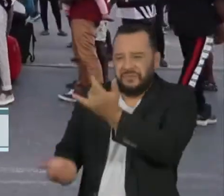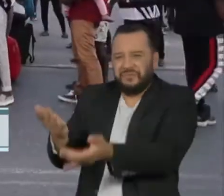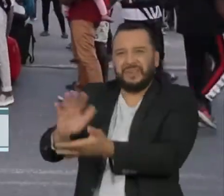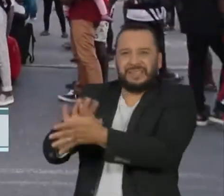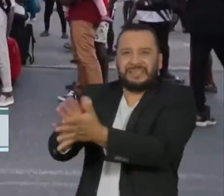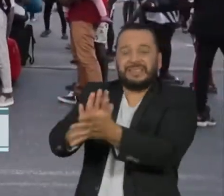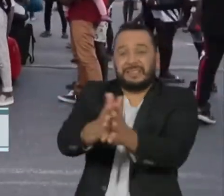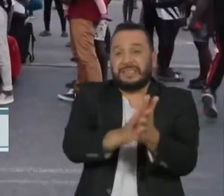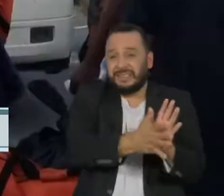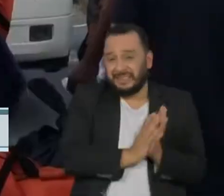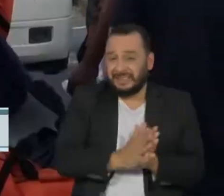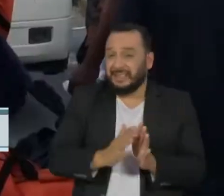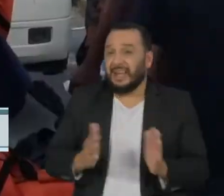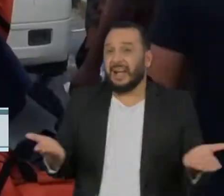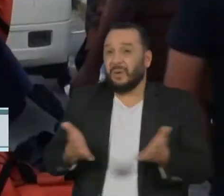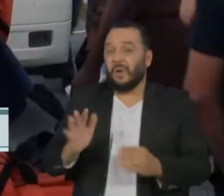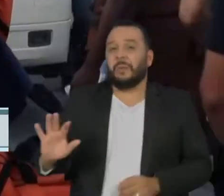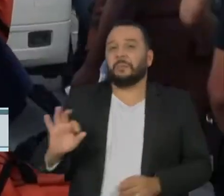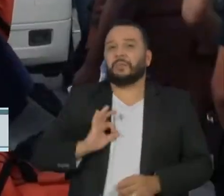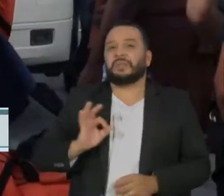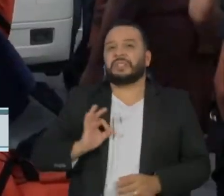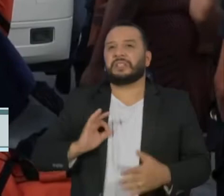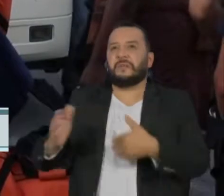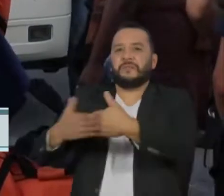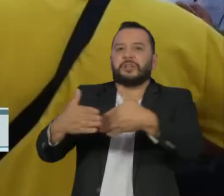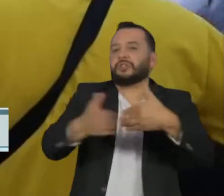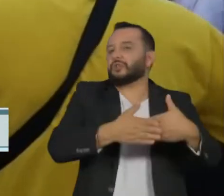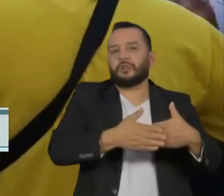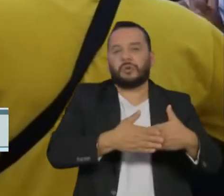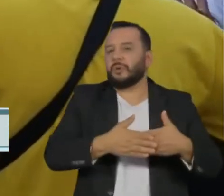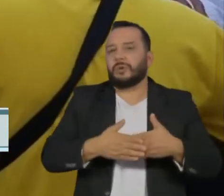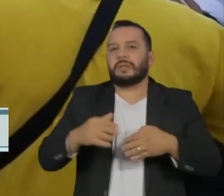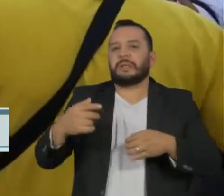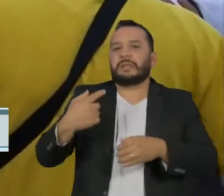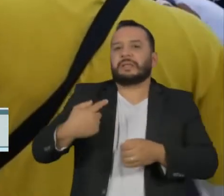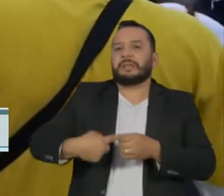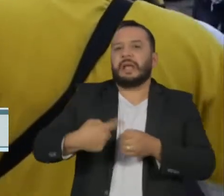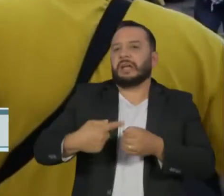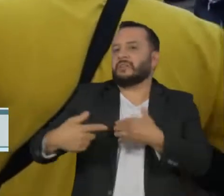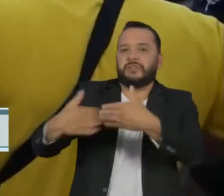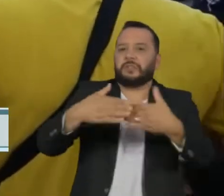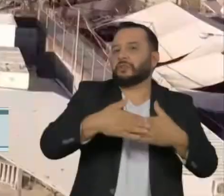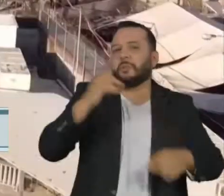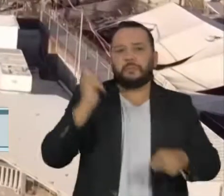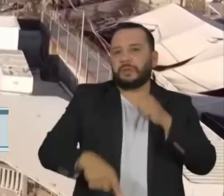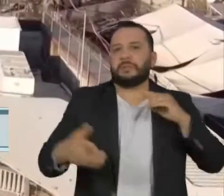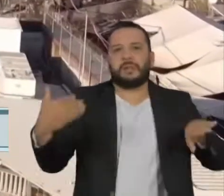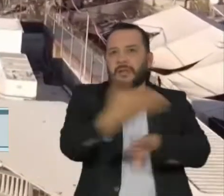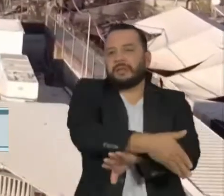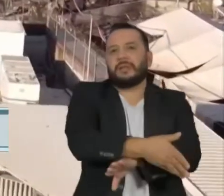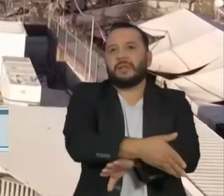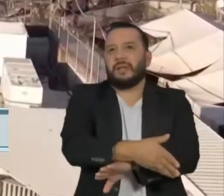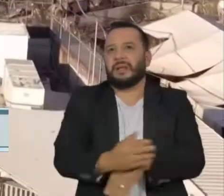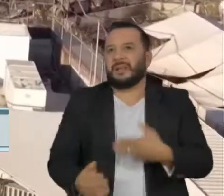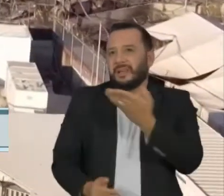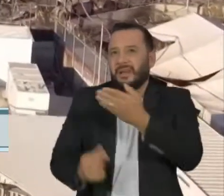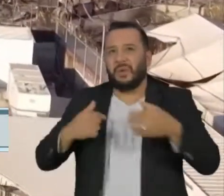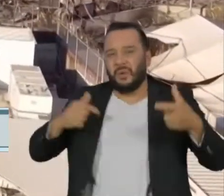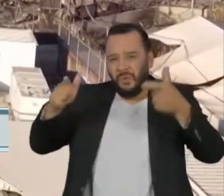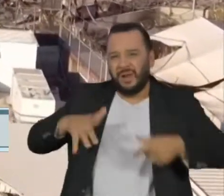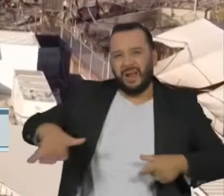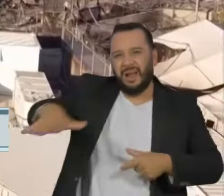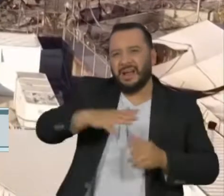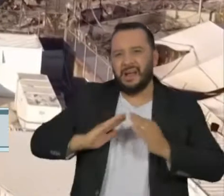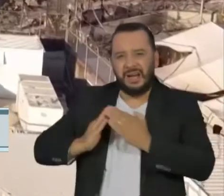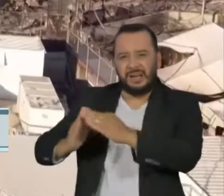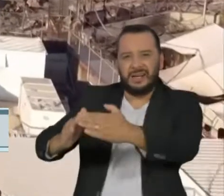polícia bloqueou a estrada principal para a cidade de mitilene proibido os imigrantes de se aproximarem da cidade considerado o maior campo de refugiados